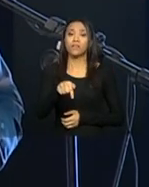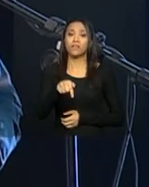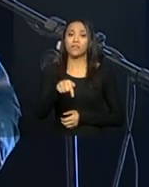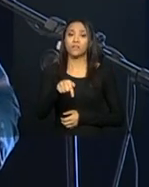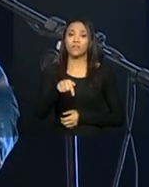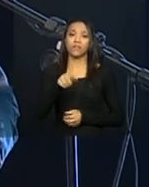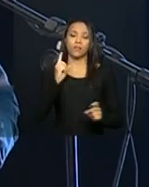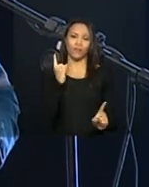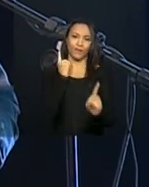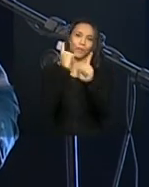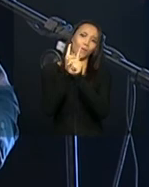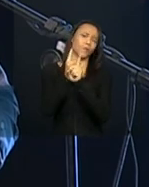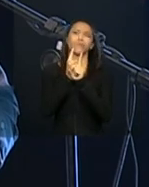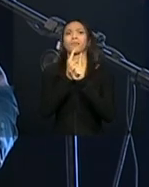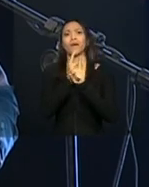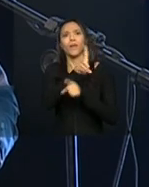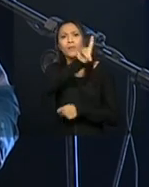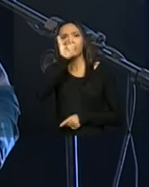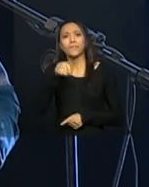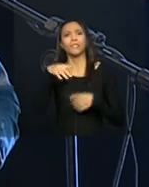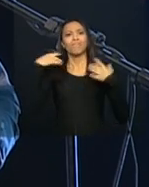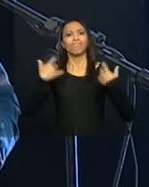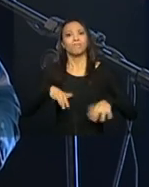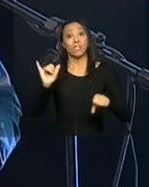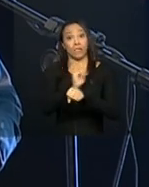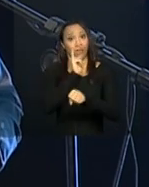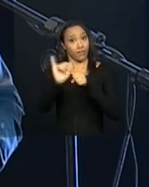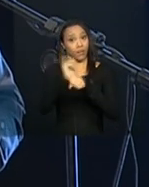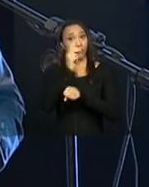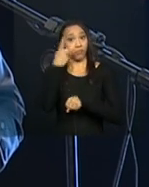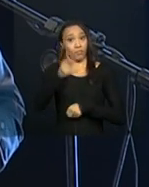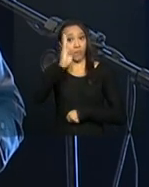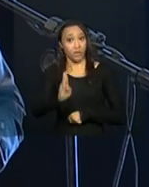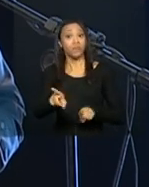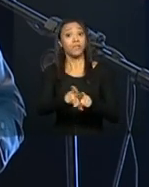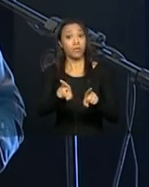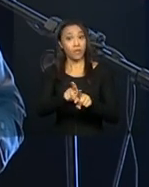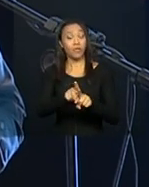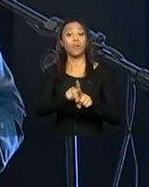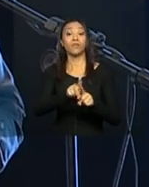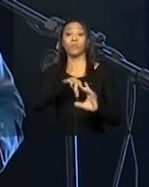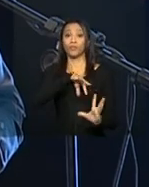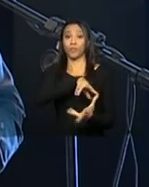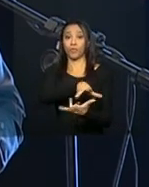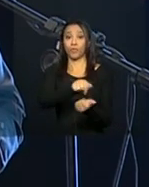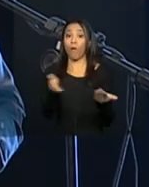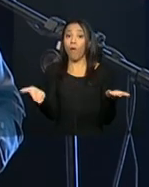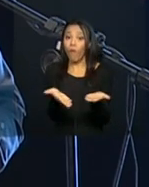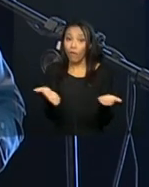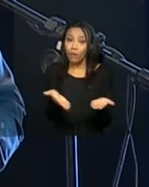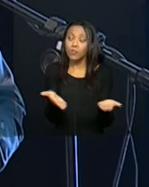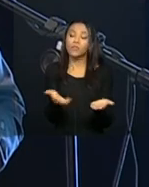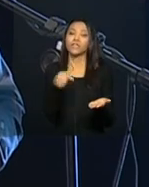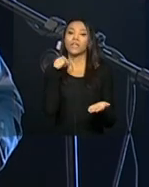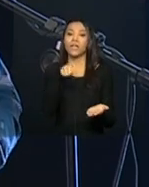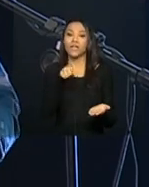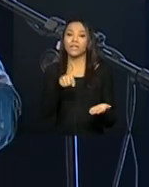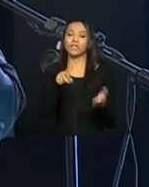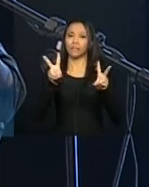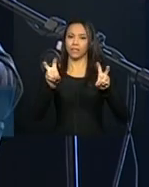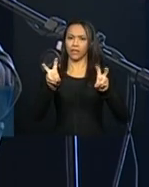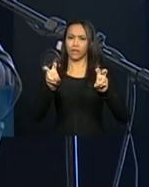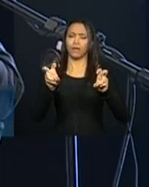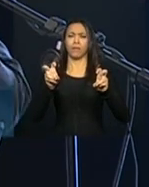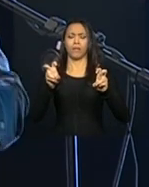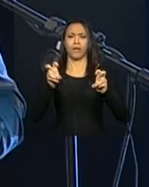um momento estratégico para o Brasil e para o mundo. Hoje, o combate à pobreza e a busca pelo